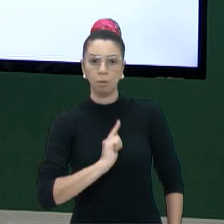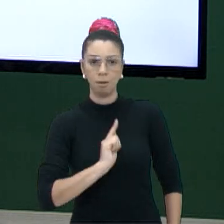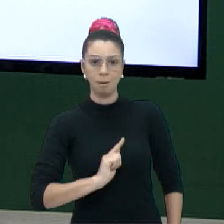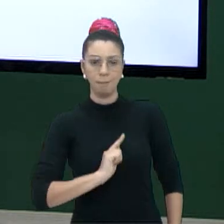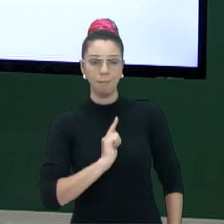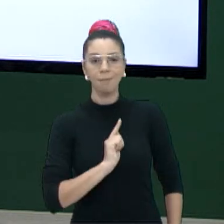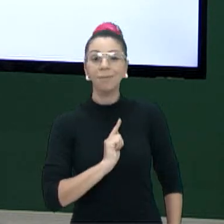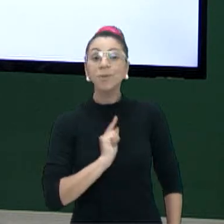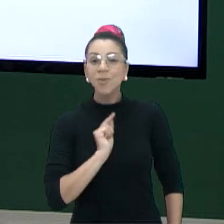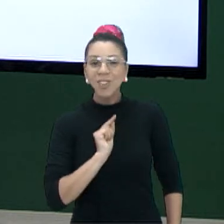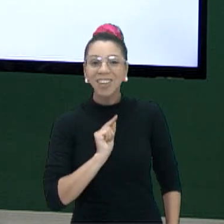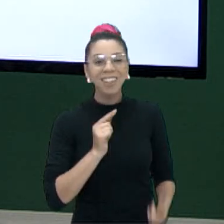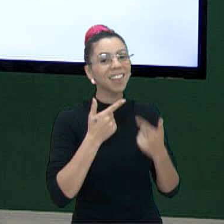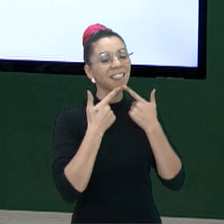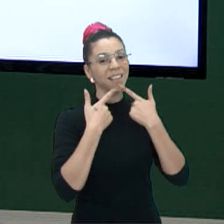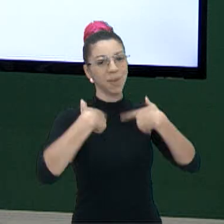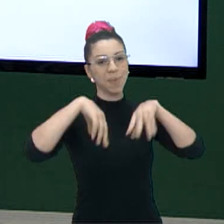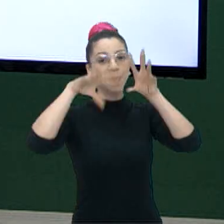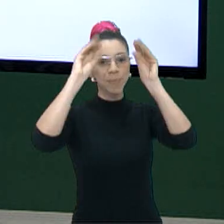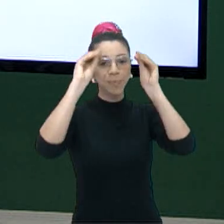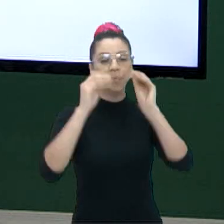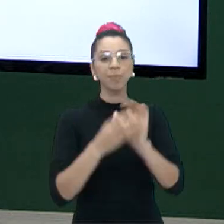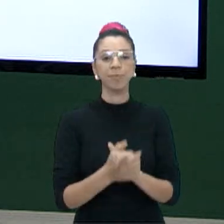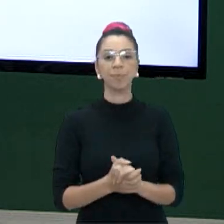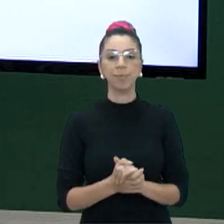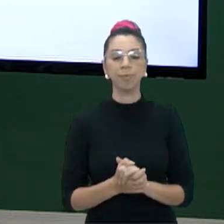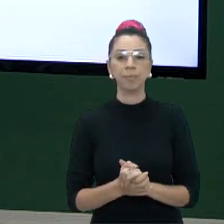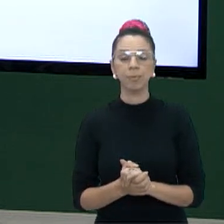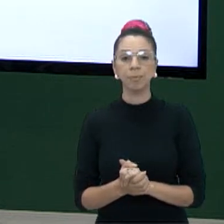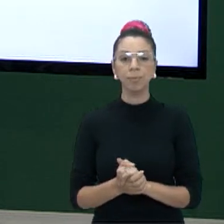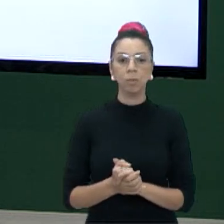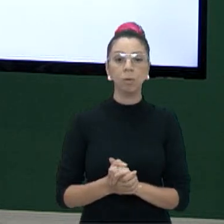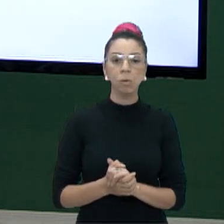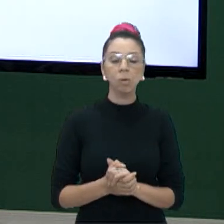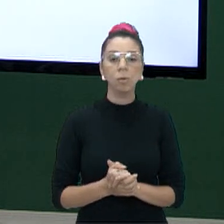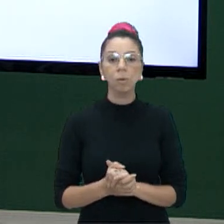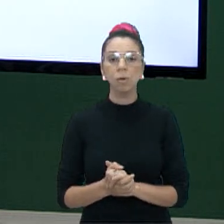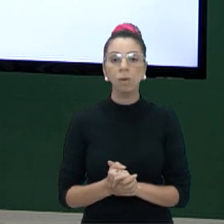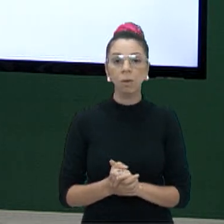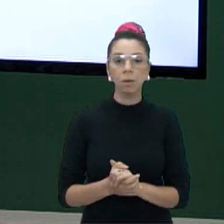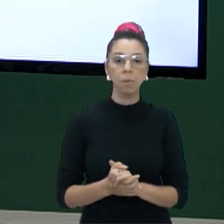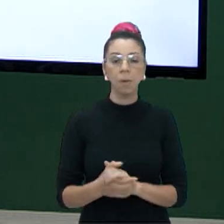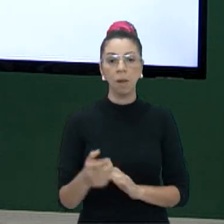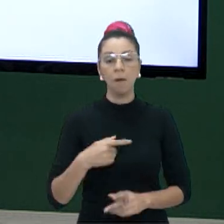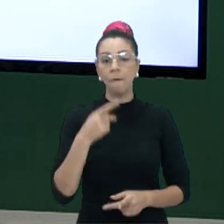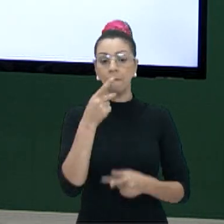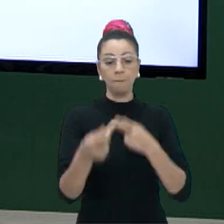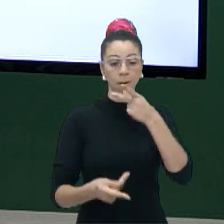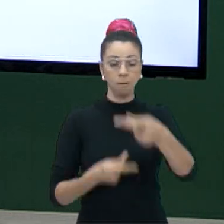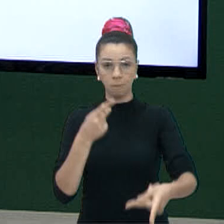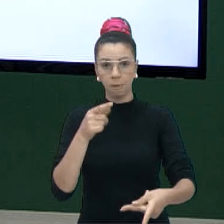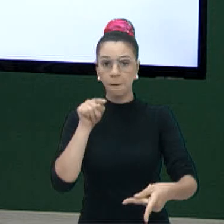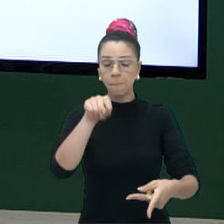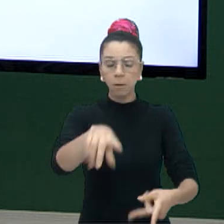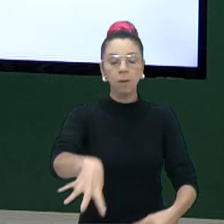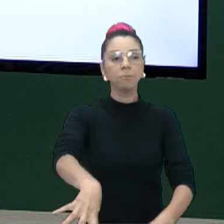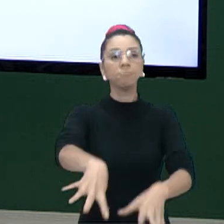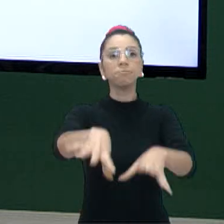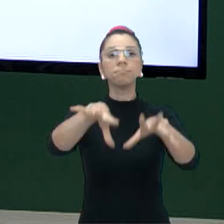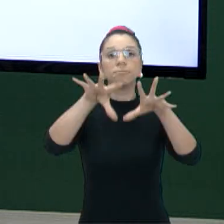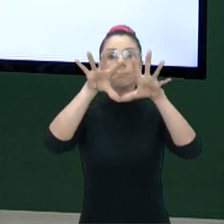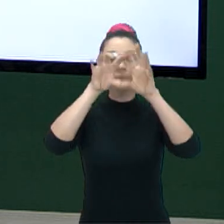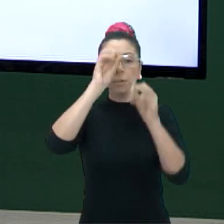da linguagem. É aquilo que permite com que tudo isso que eu esteja falando aqui, vocês sejam capazes